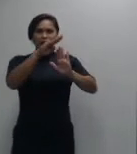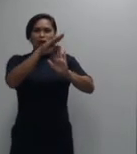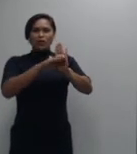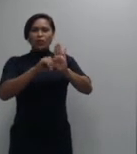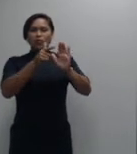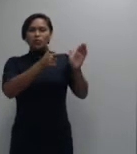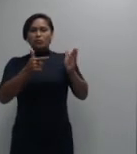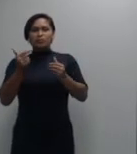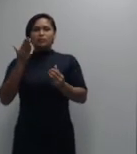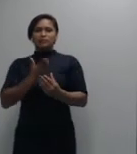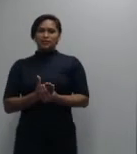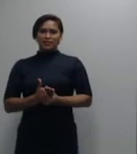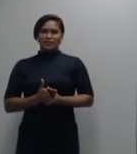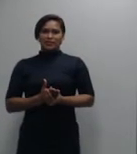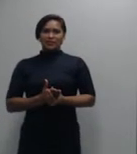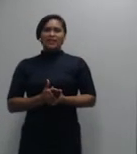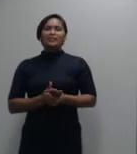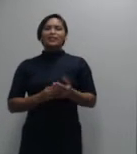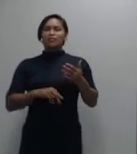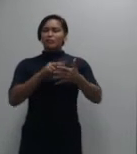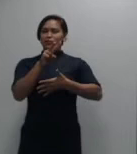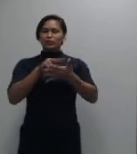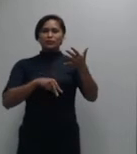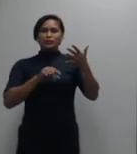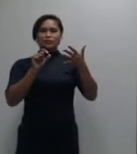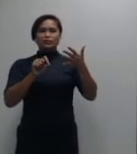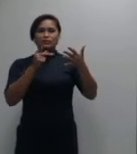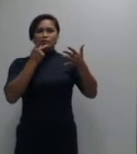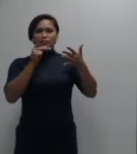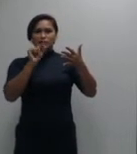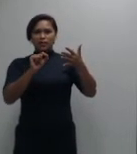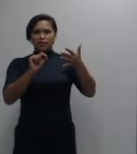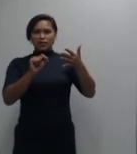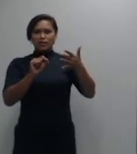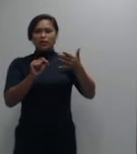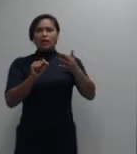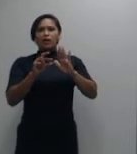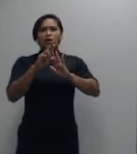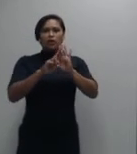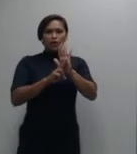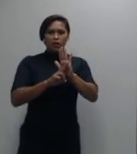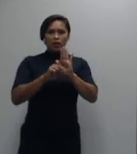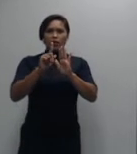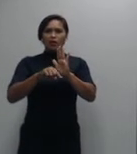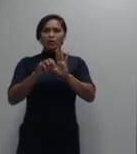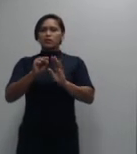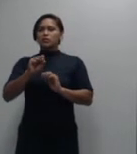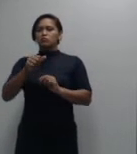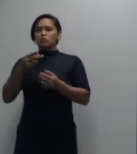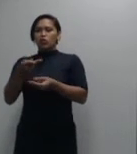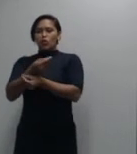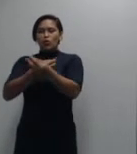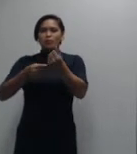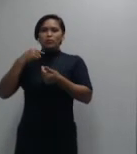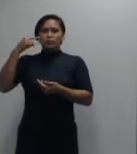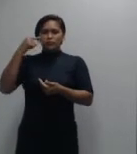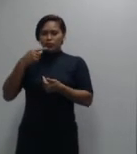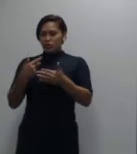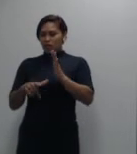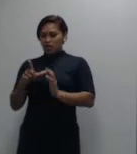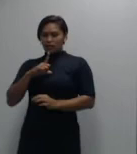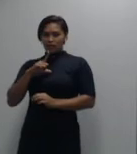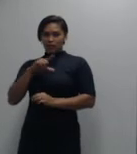independente o pedido de homologação da decisão estrangeira custas ex lege fixando seus honorários advocatícios sucumbenciais